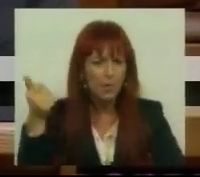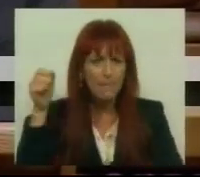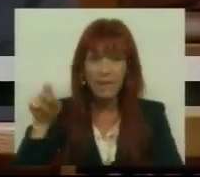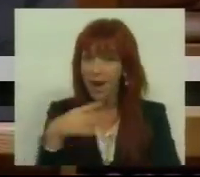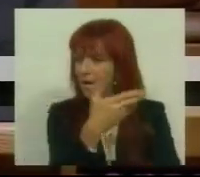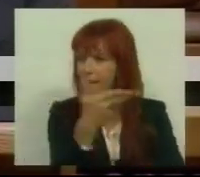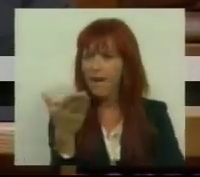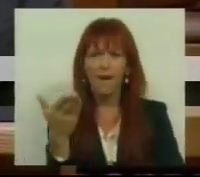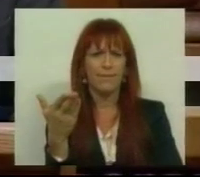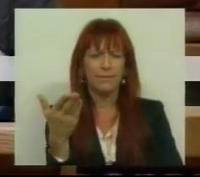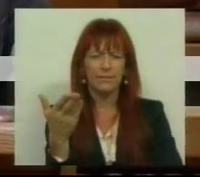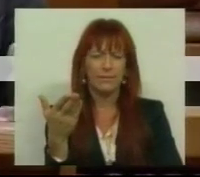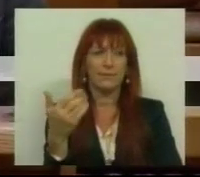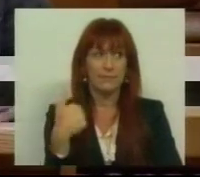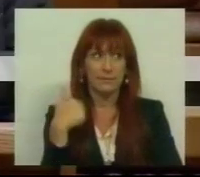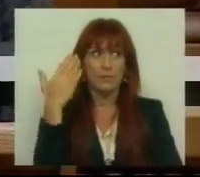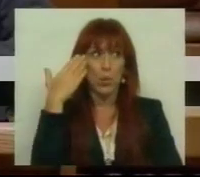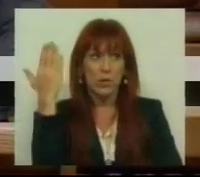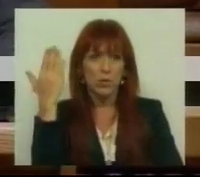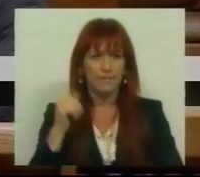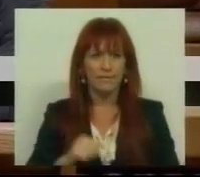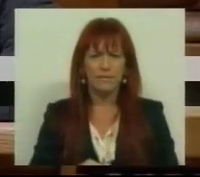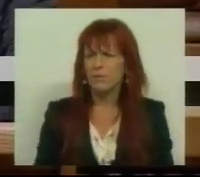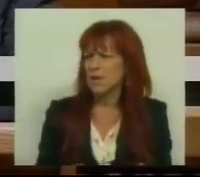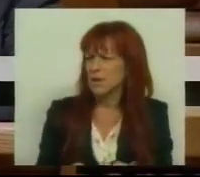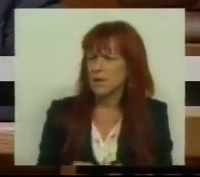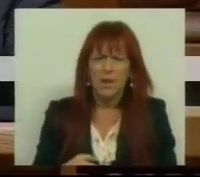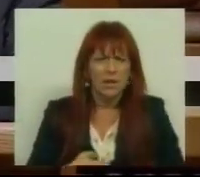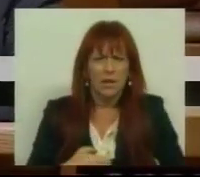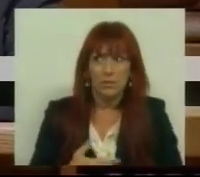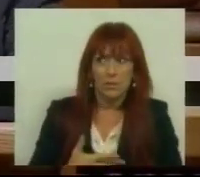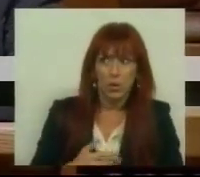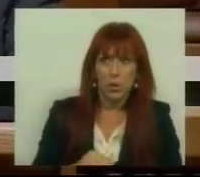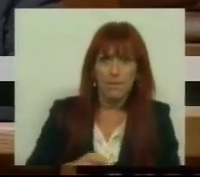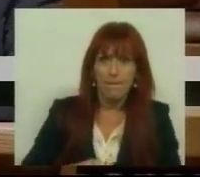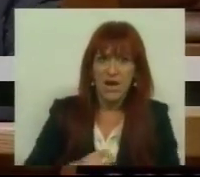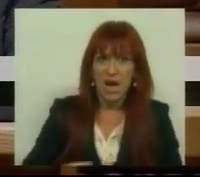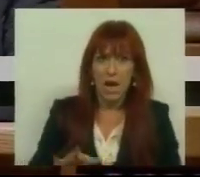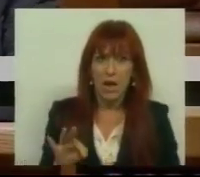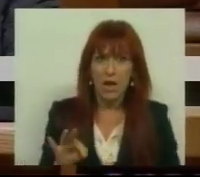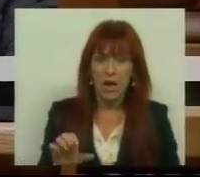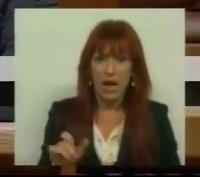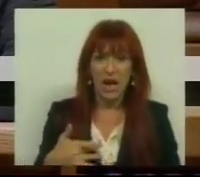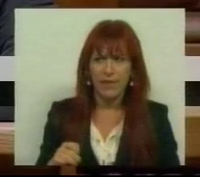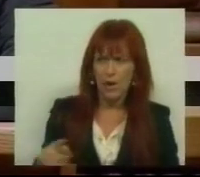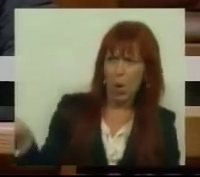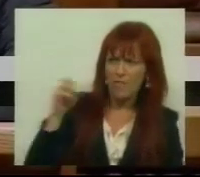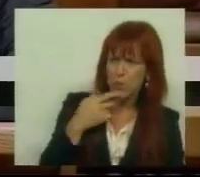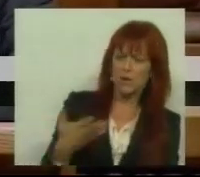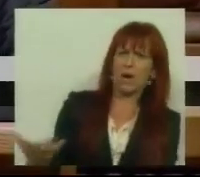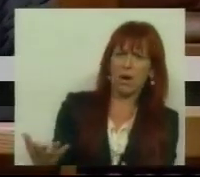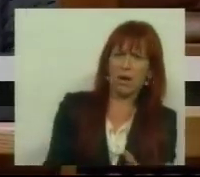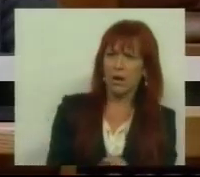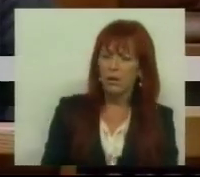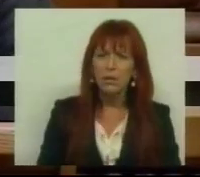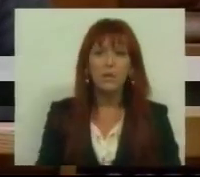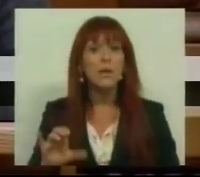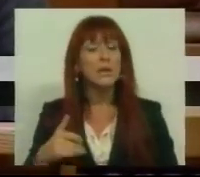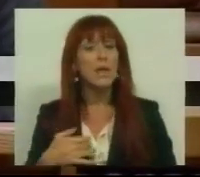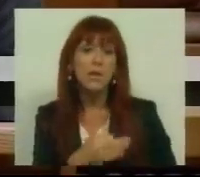BPN. Calculo eu como se terá sentido o Dr. Miguel Cadilho ao ouvir estas palavras.